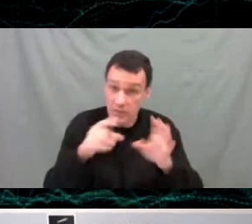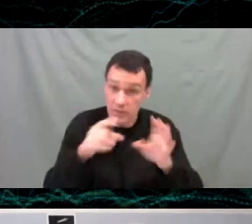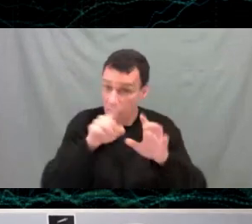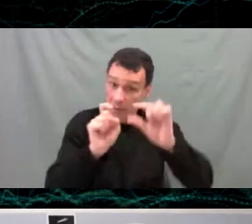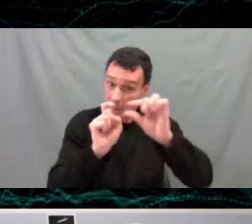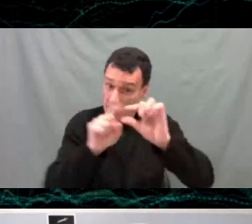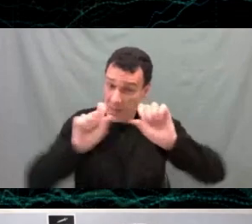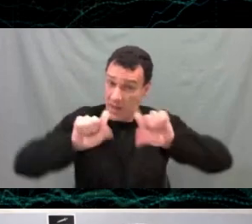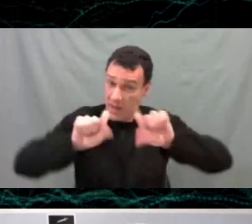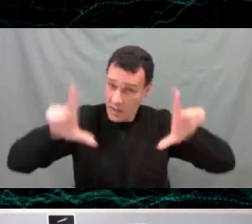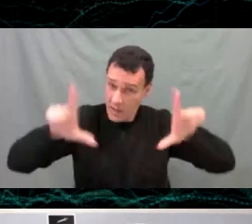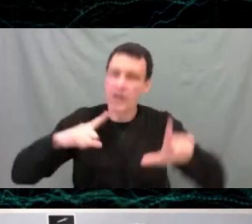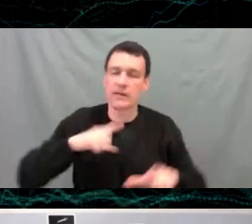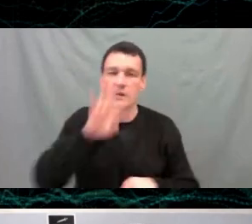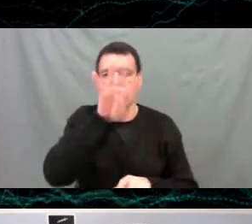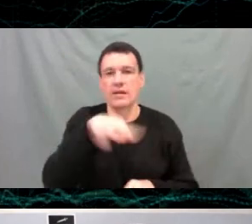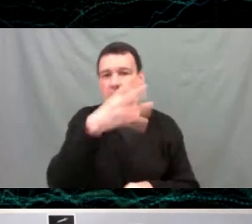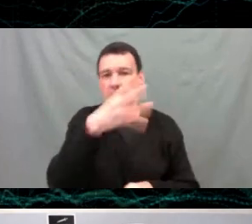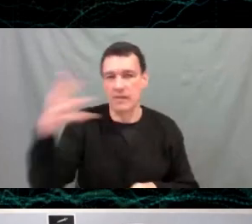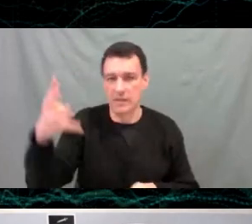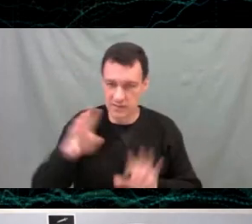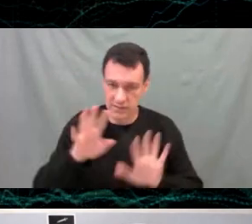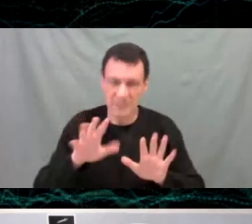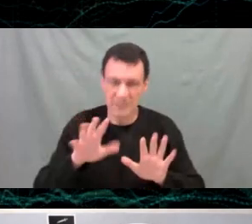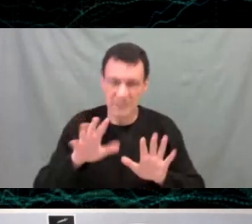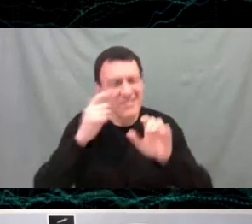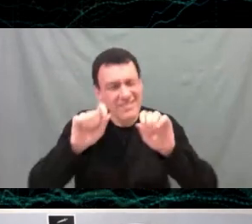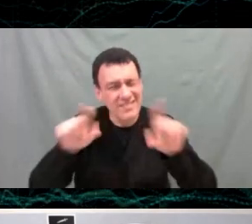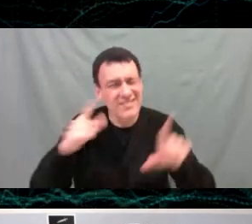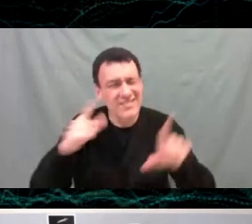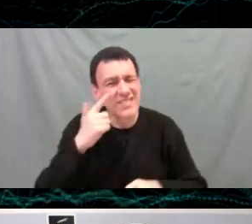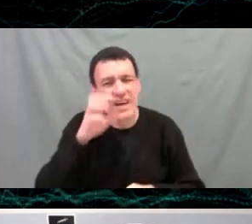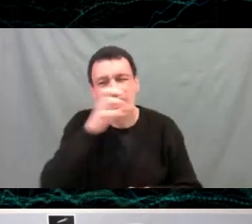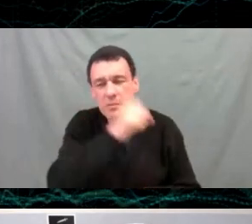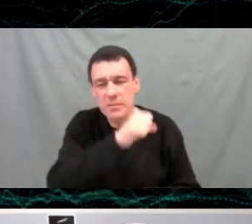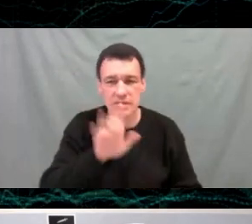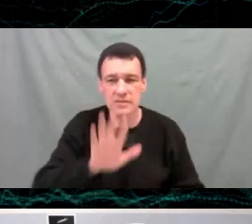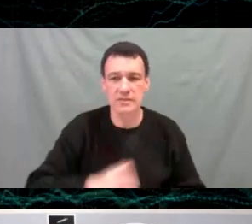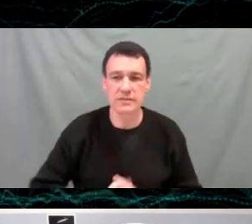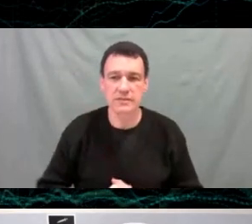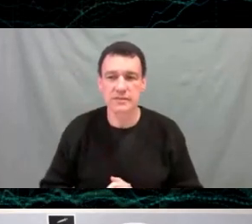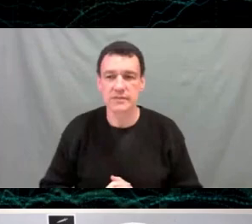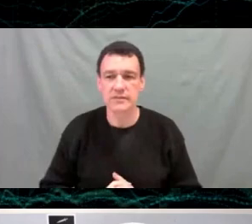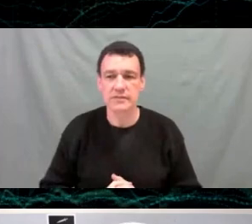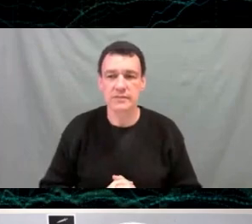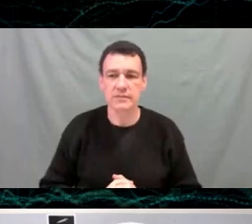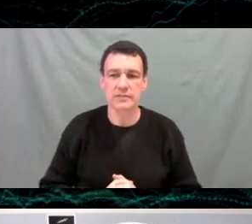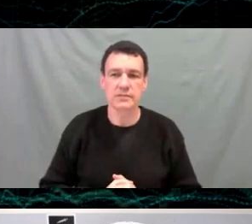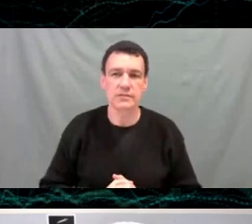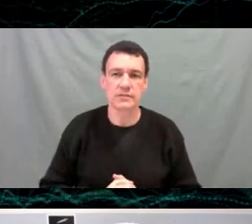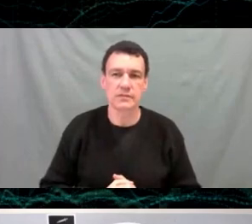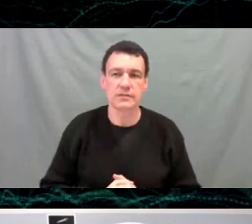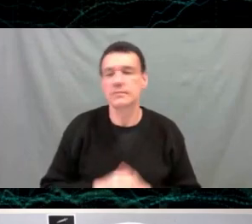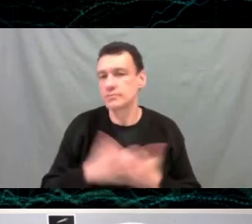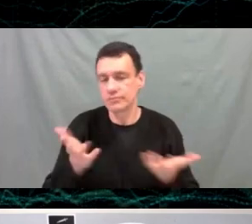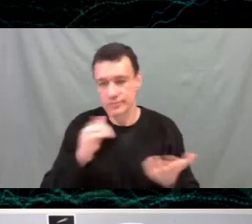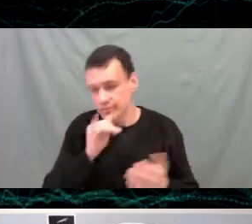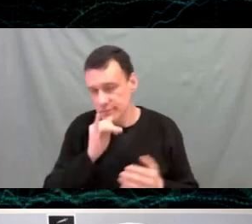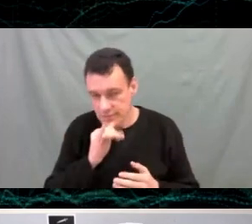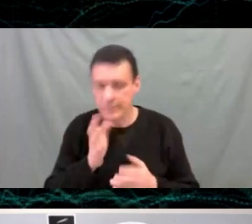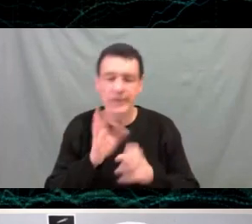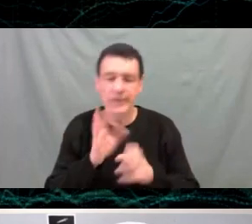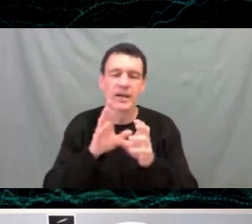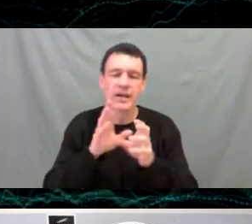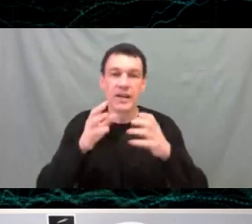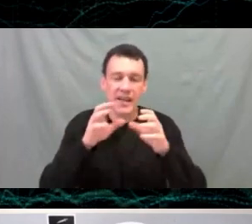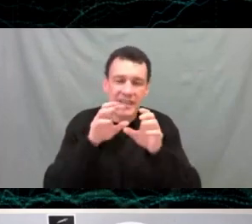Deixa eu ver se eu consigo só mostrar para vocês rapidamente. ó, por exemplo, os internal checks, que são as checagens internas. Então,